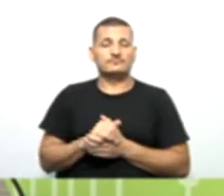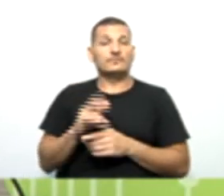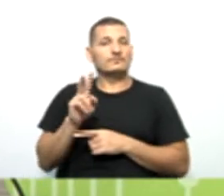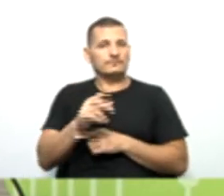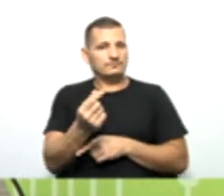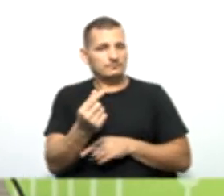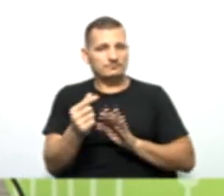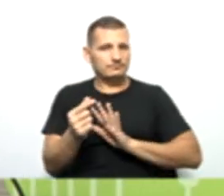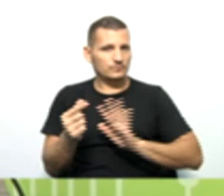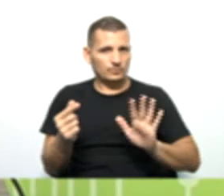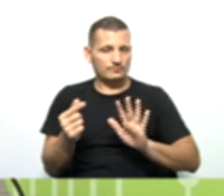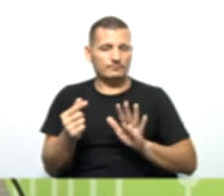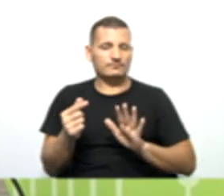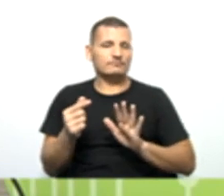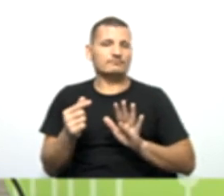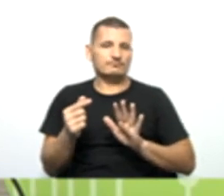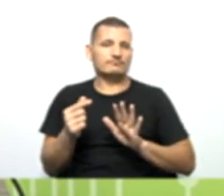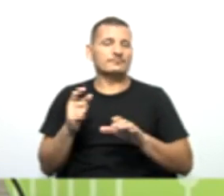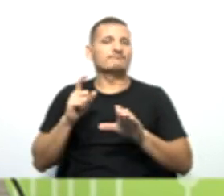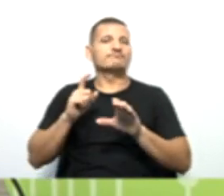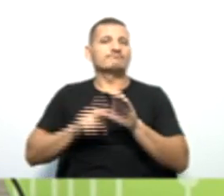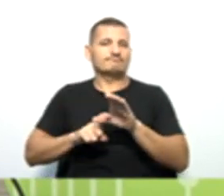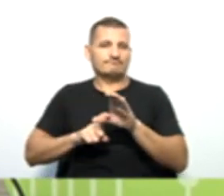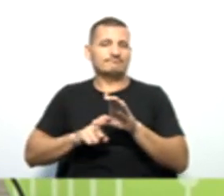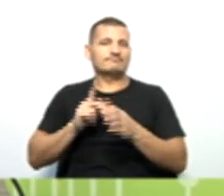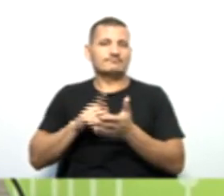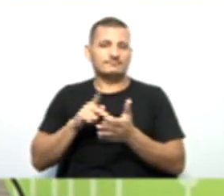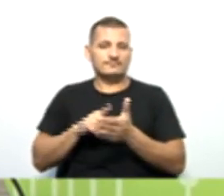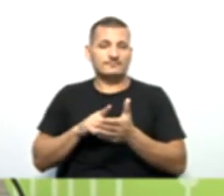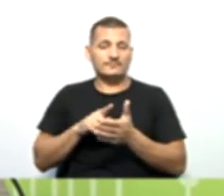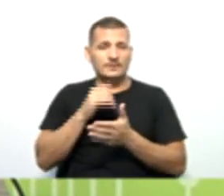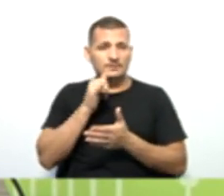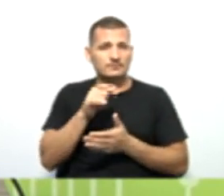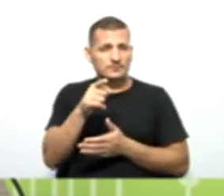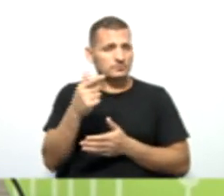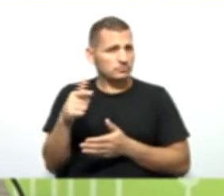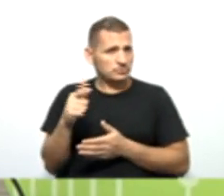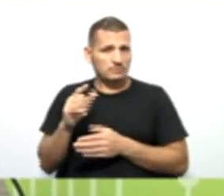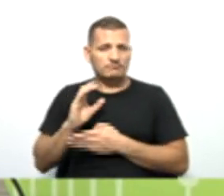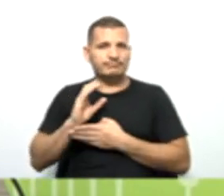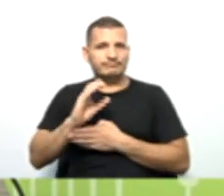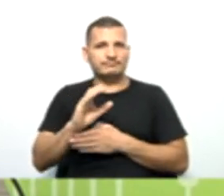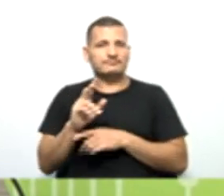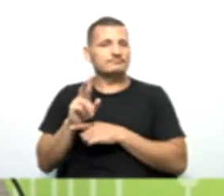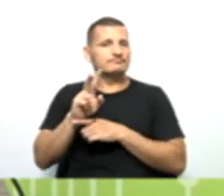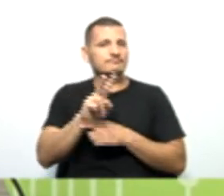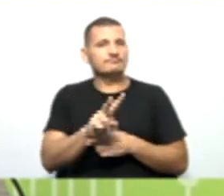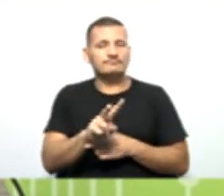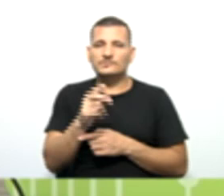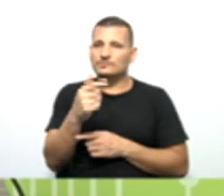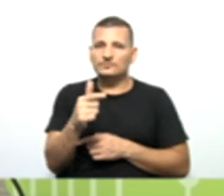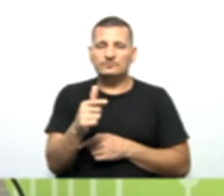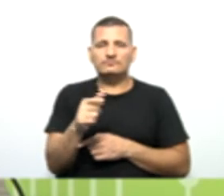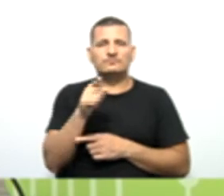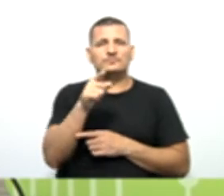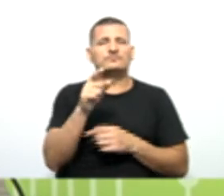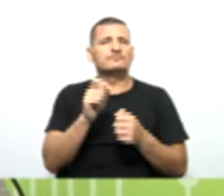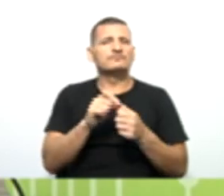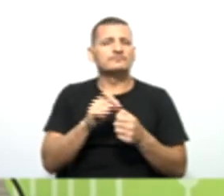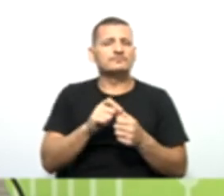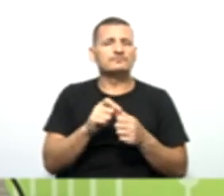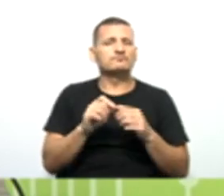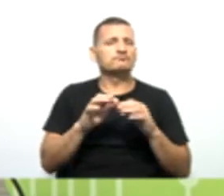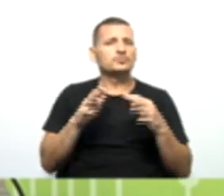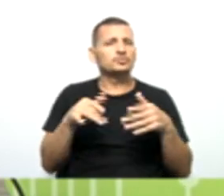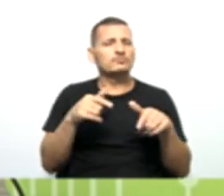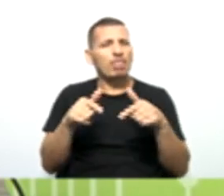financeiro, certo? Vai depender do patrocinador. E se você não tiver financeiro, você vai fazer todas as atividades e não vai